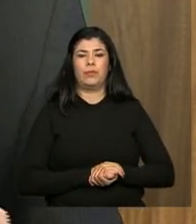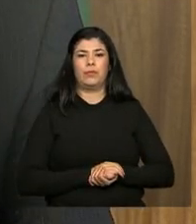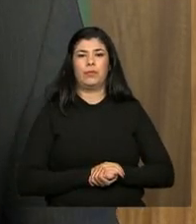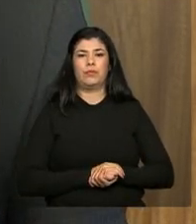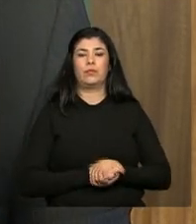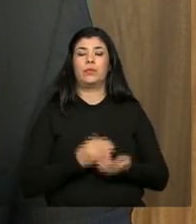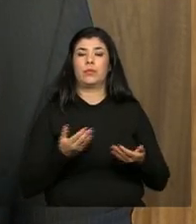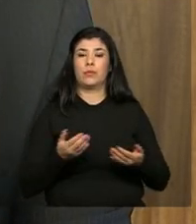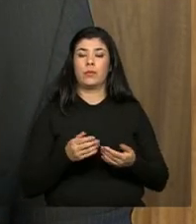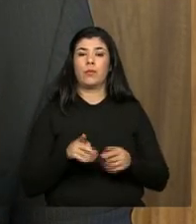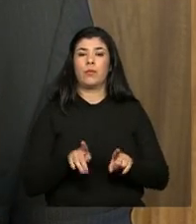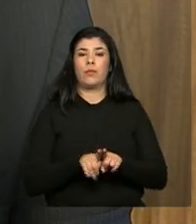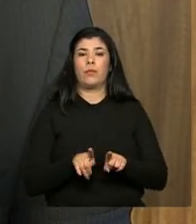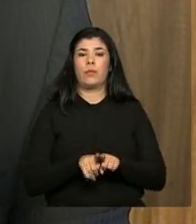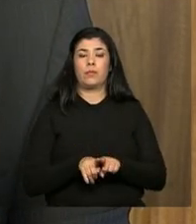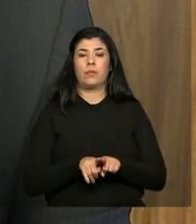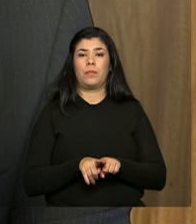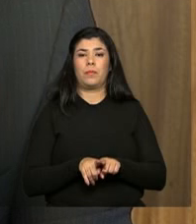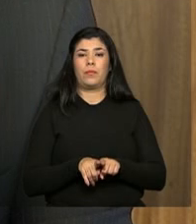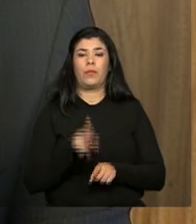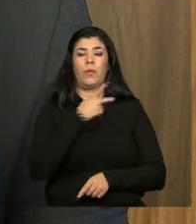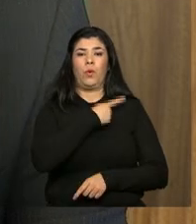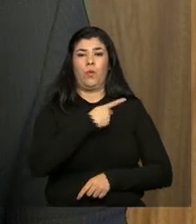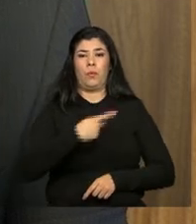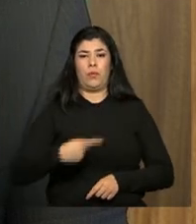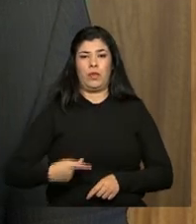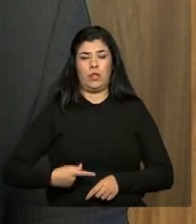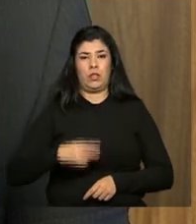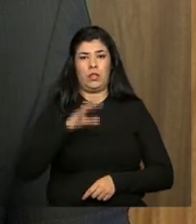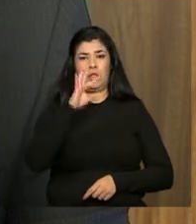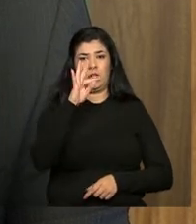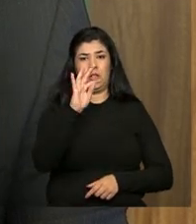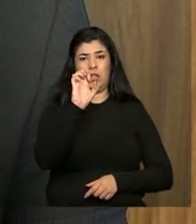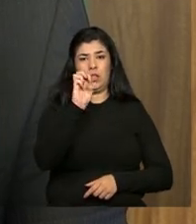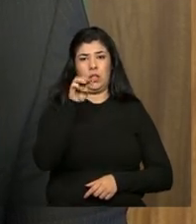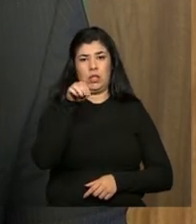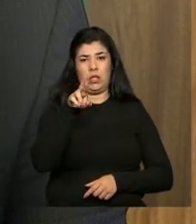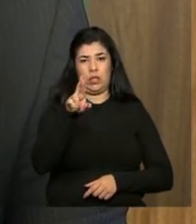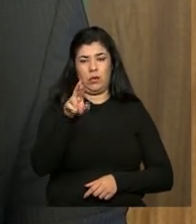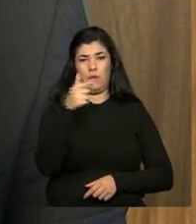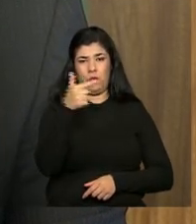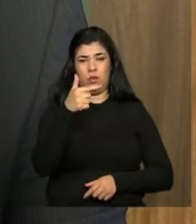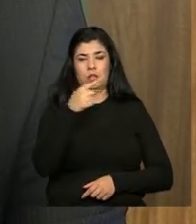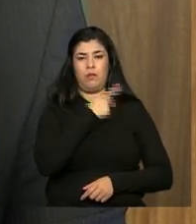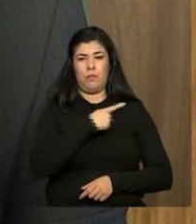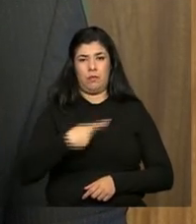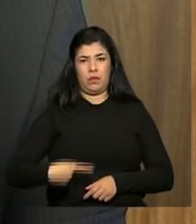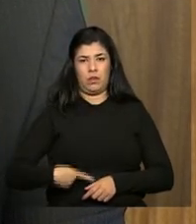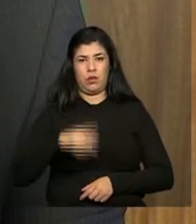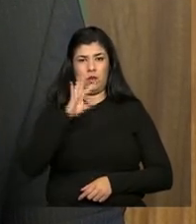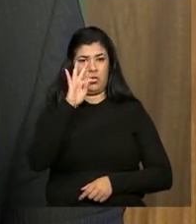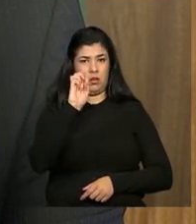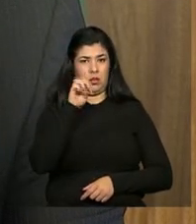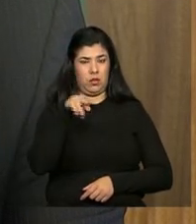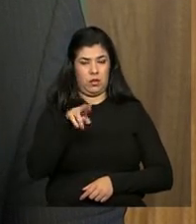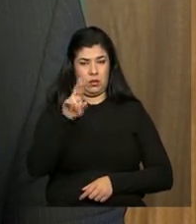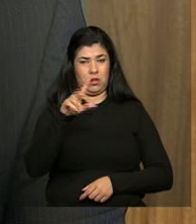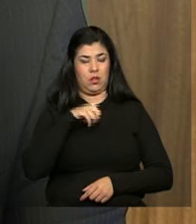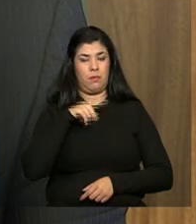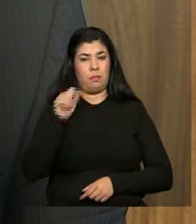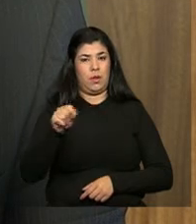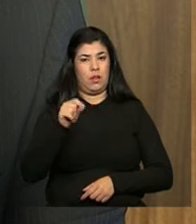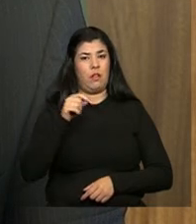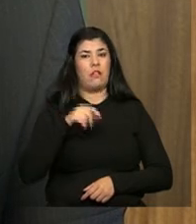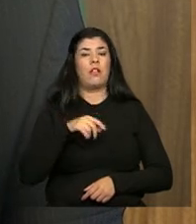e a sogra é o presidente temer primeiro é um homem público de grande experiência parlamentar e político é o